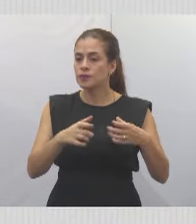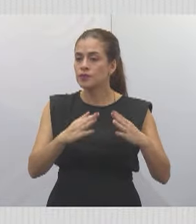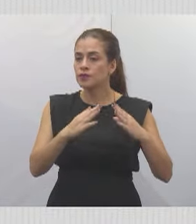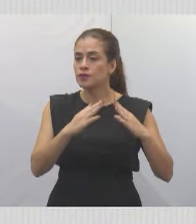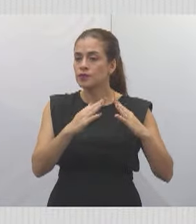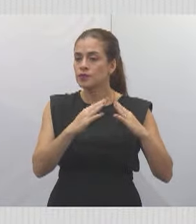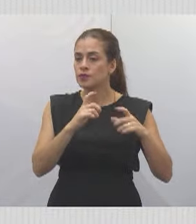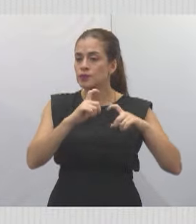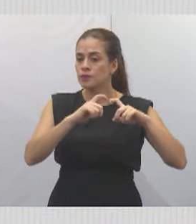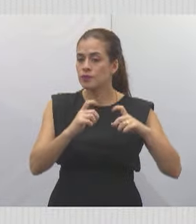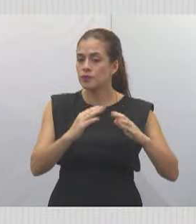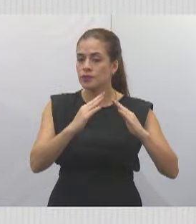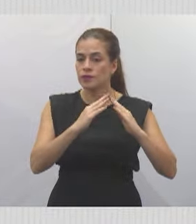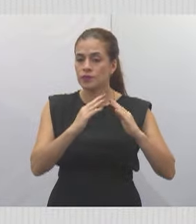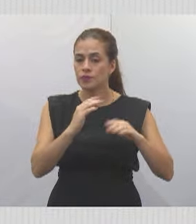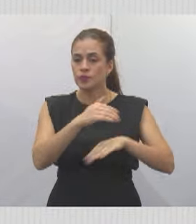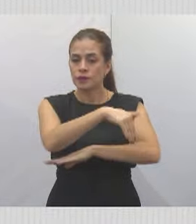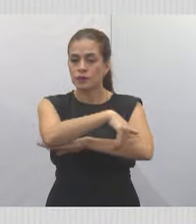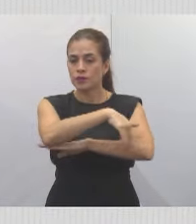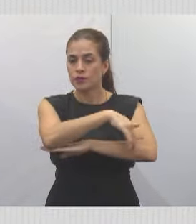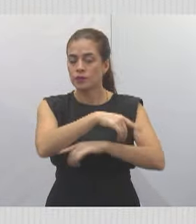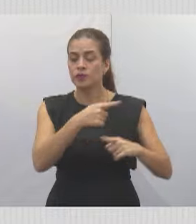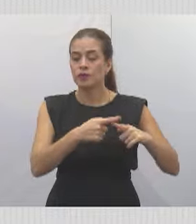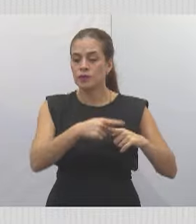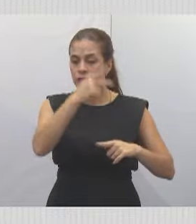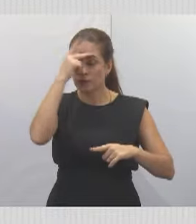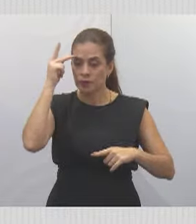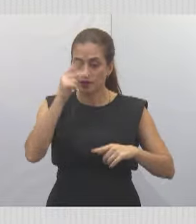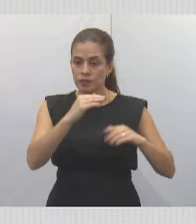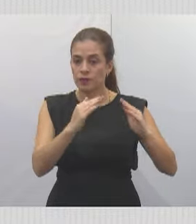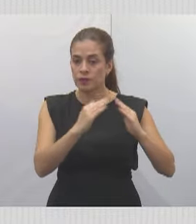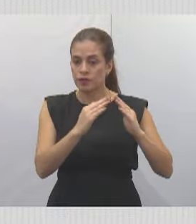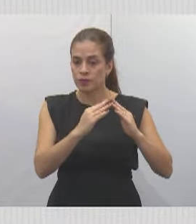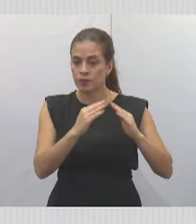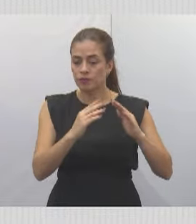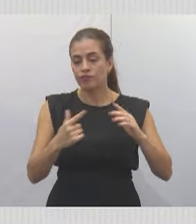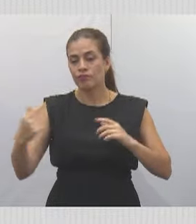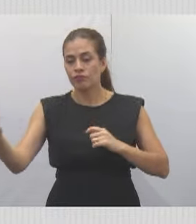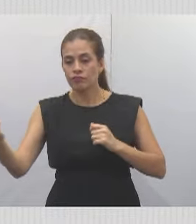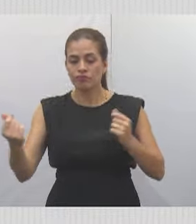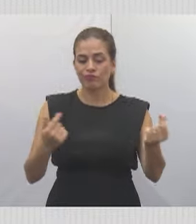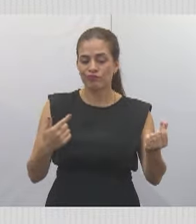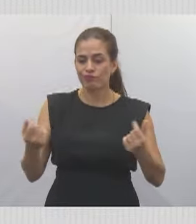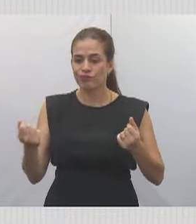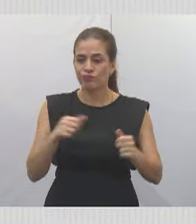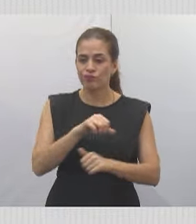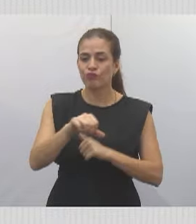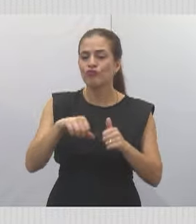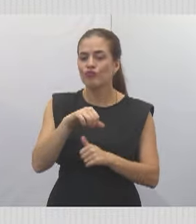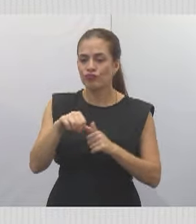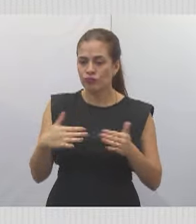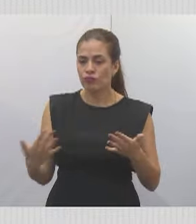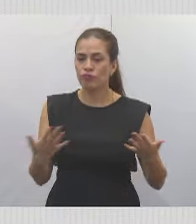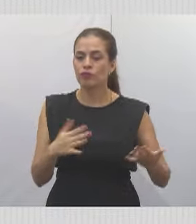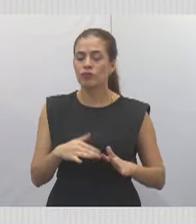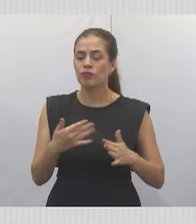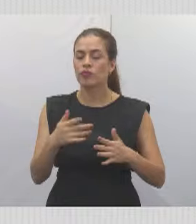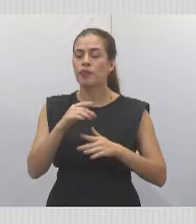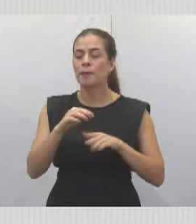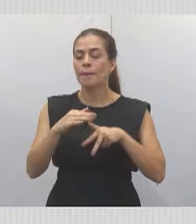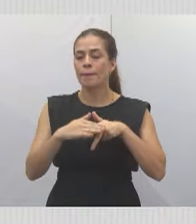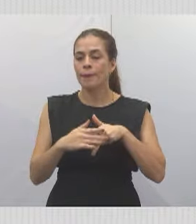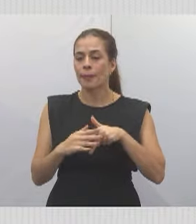de rua, porém, comparado ao segundo quadrimestre de 2023, tivemos uma redução para 136 pacientes e toda a